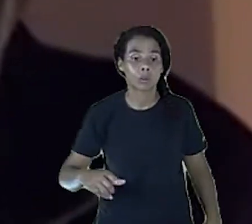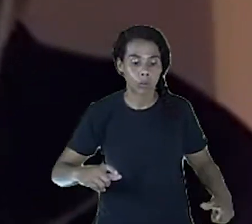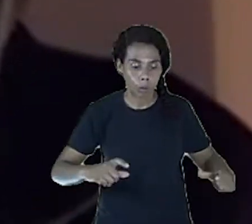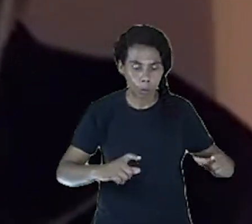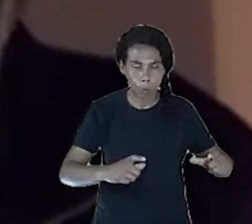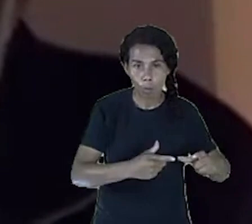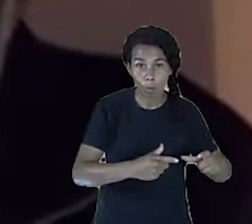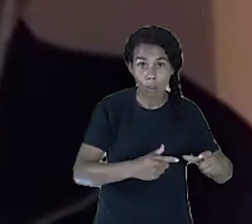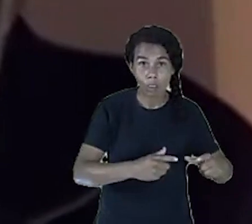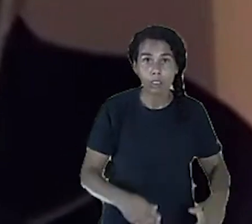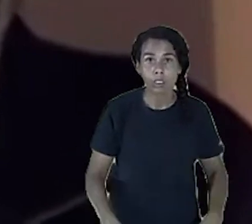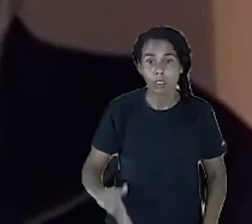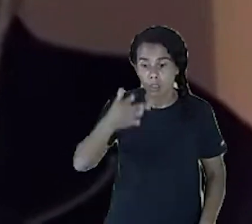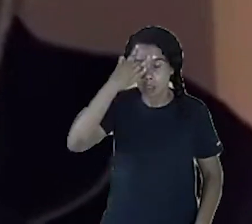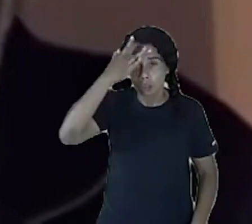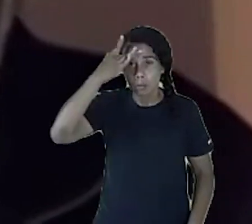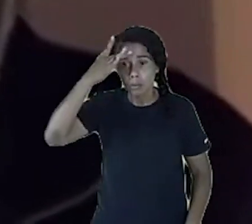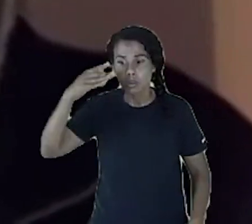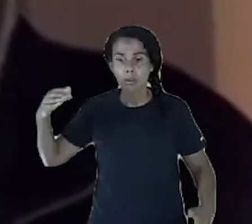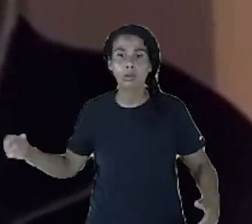mais ricos.